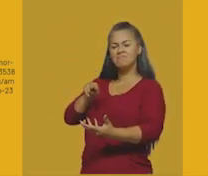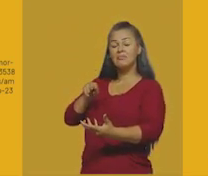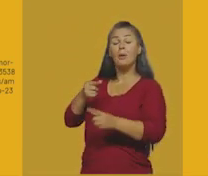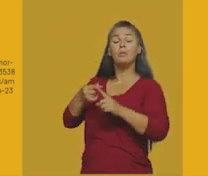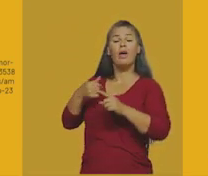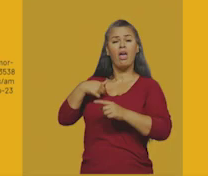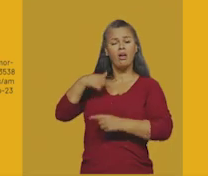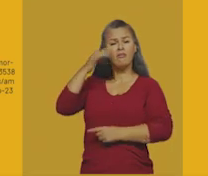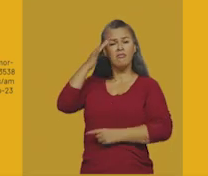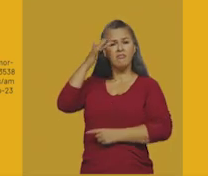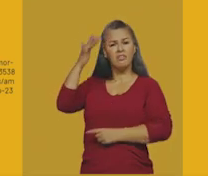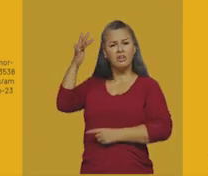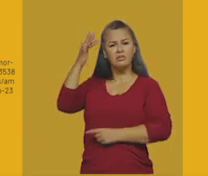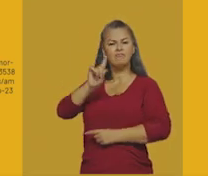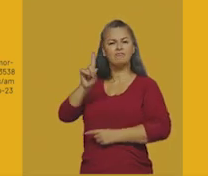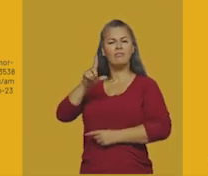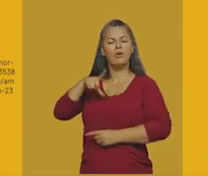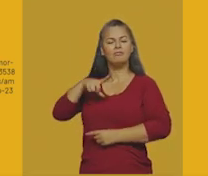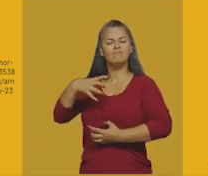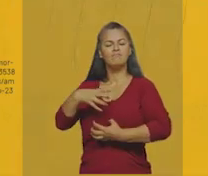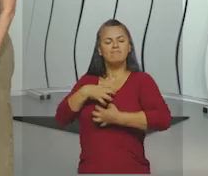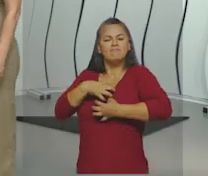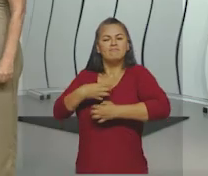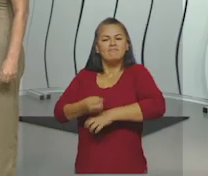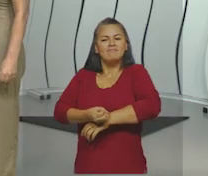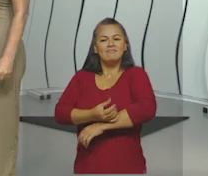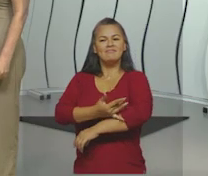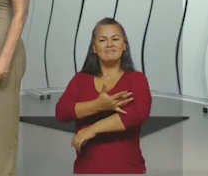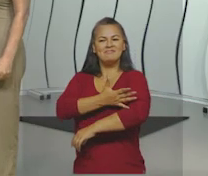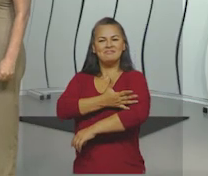filosofia, eu tenho sentido.